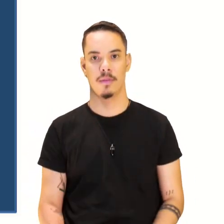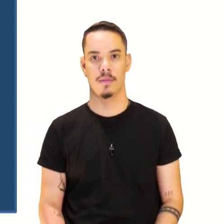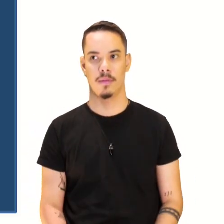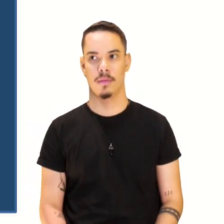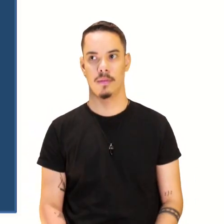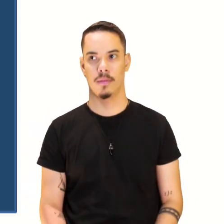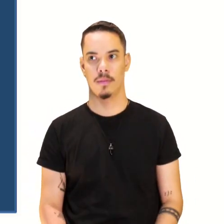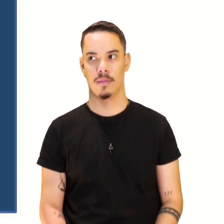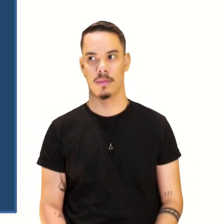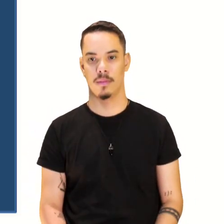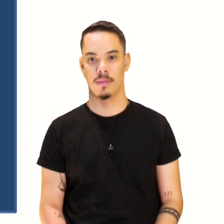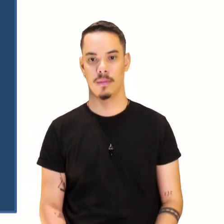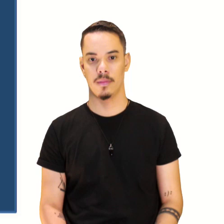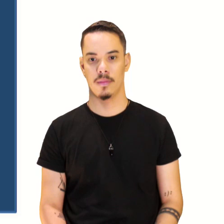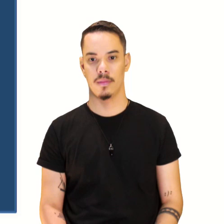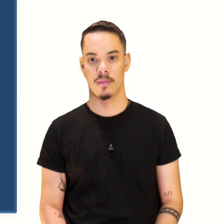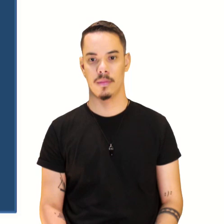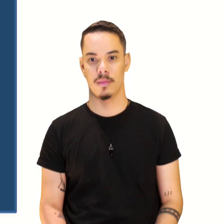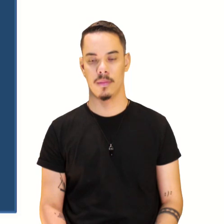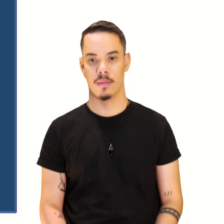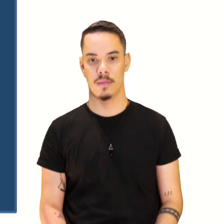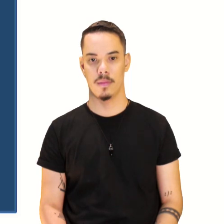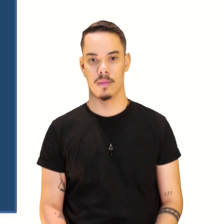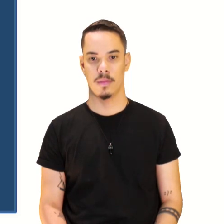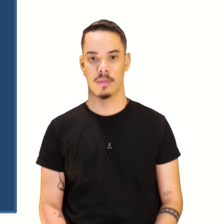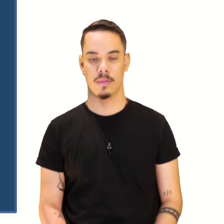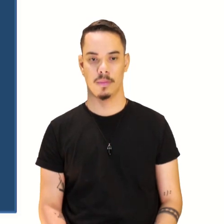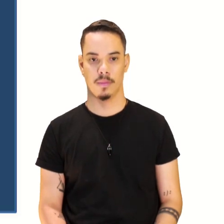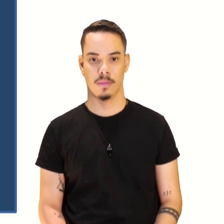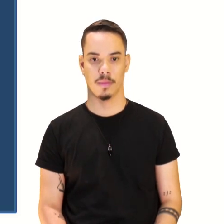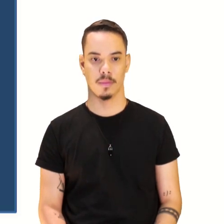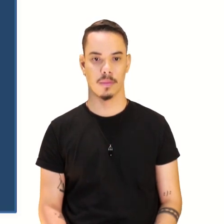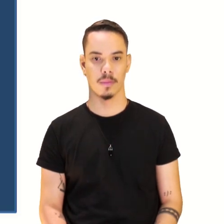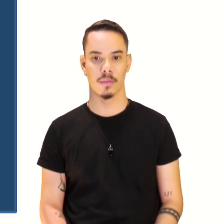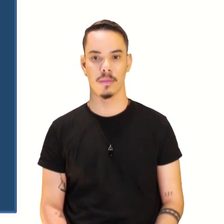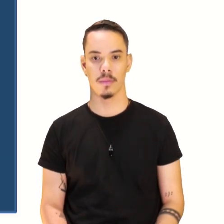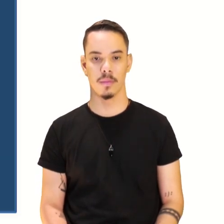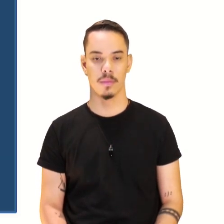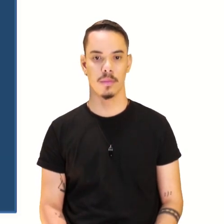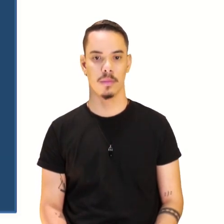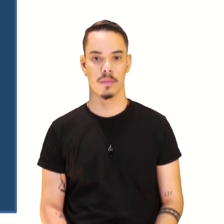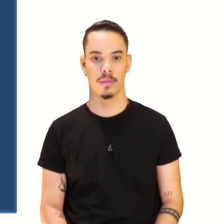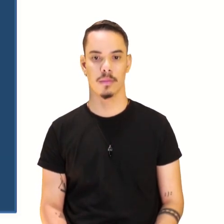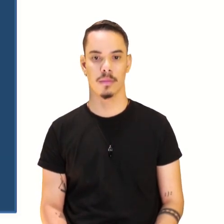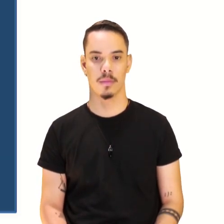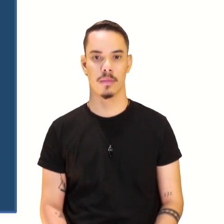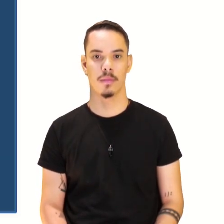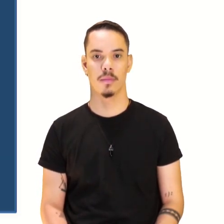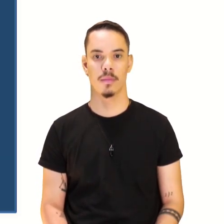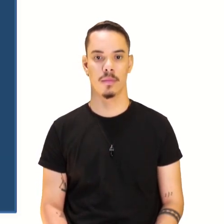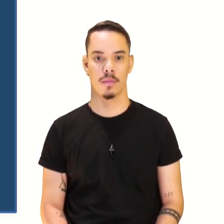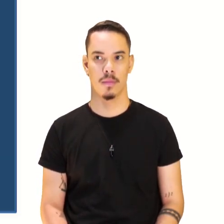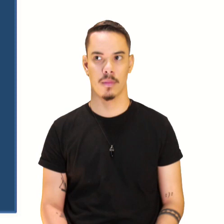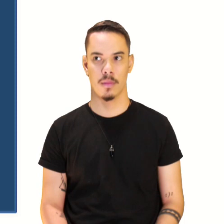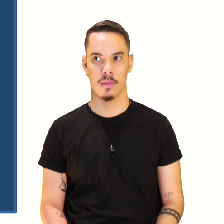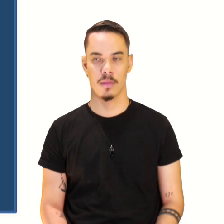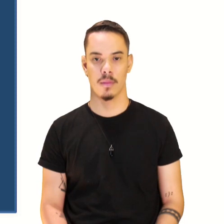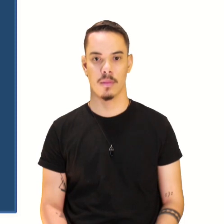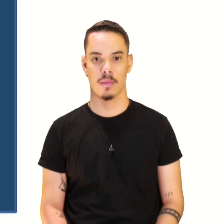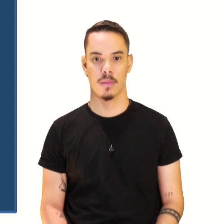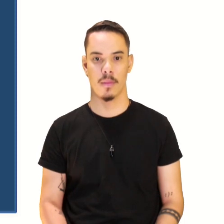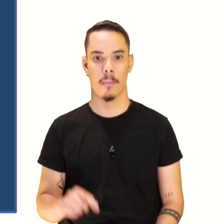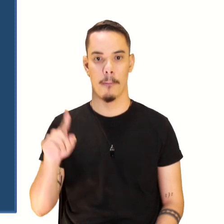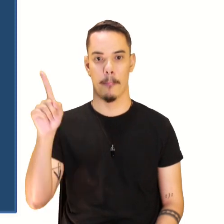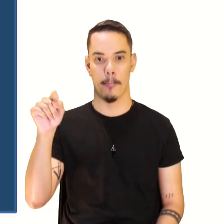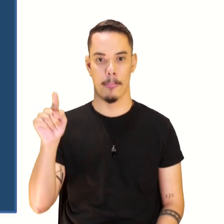multiplica direto a gente já pode até cortar mais fácil né Então espera aí